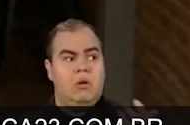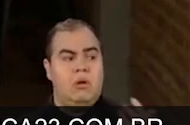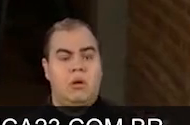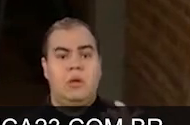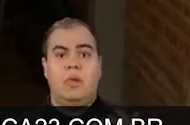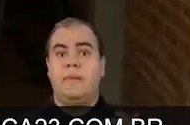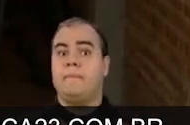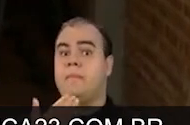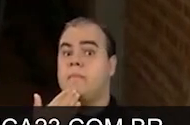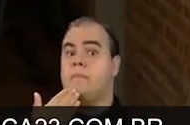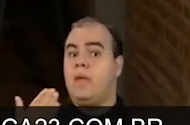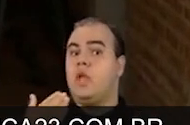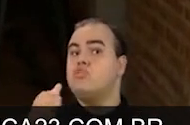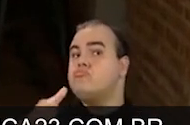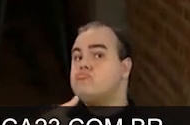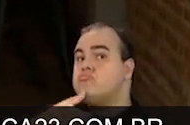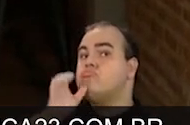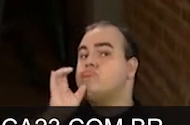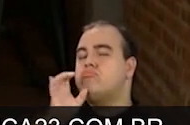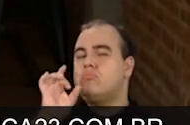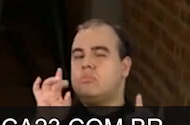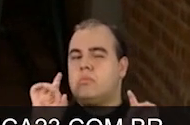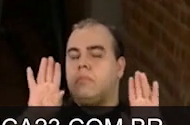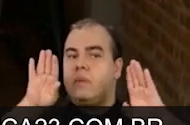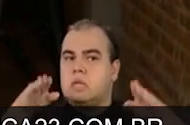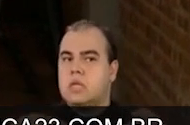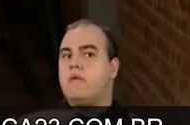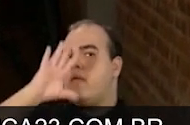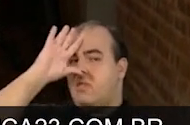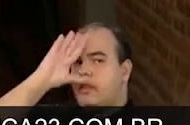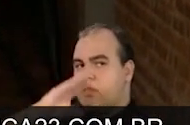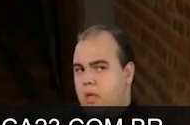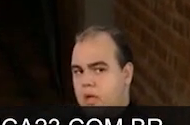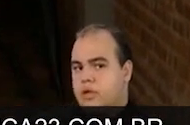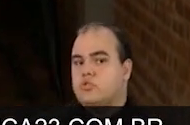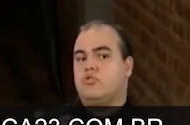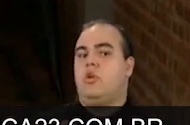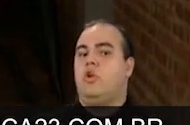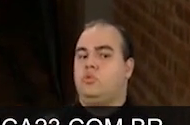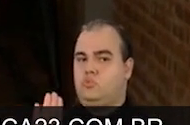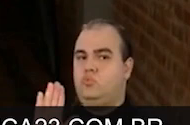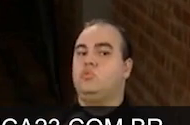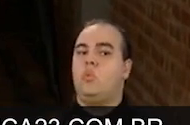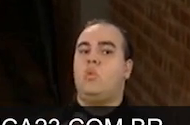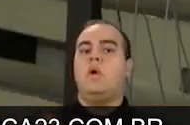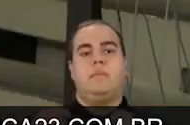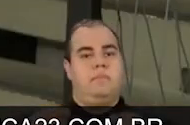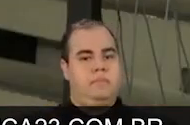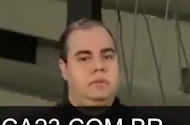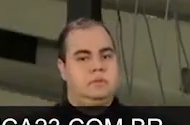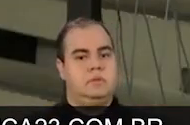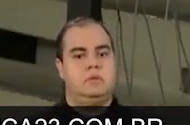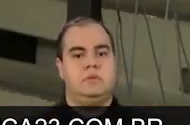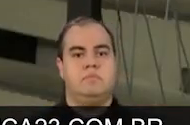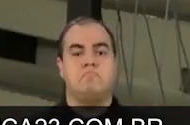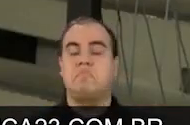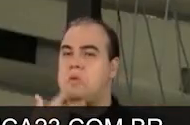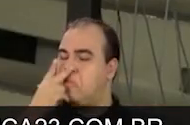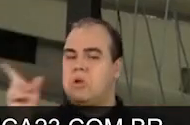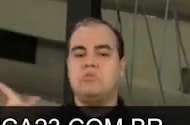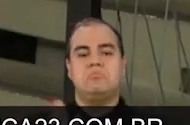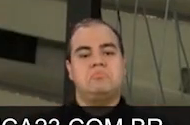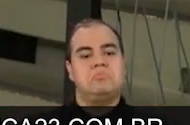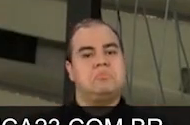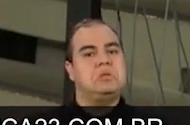um drink específico, que os atendentes entendem o recado e ajudam no que for necessário. Eu acho uma iniciativa muito